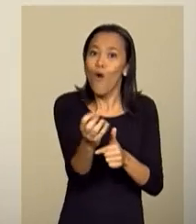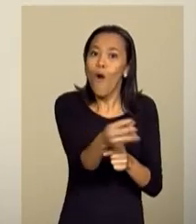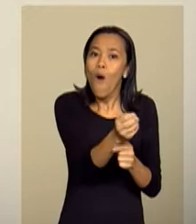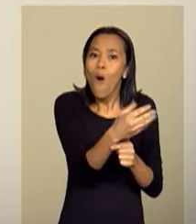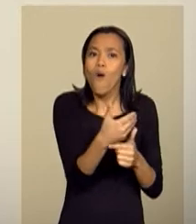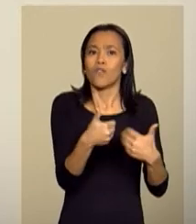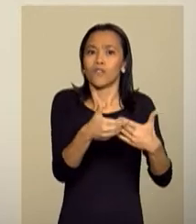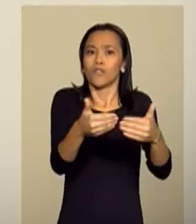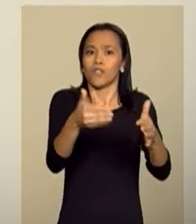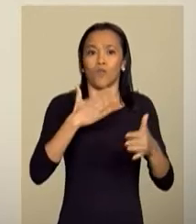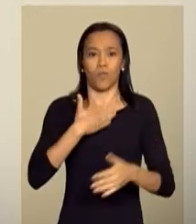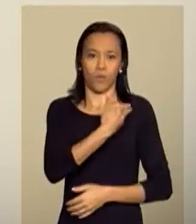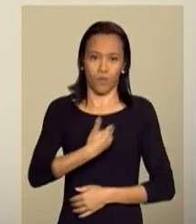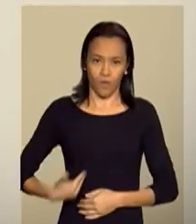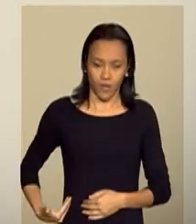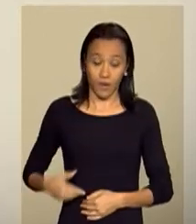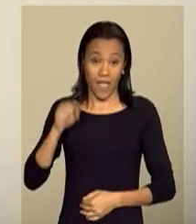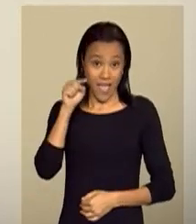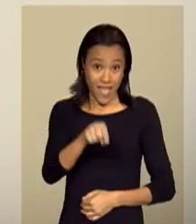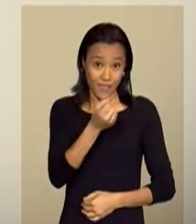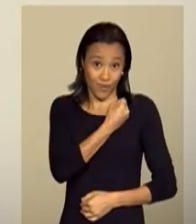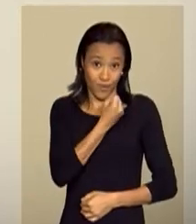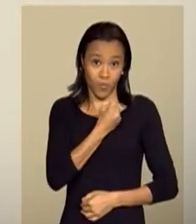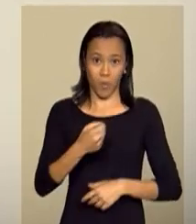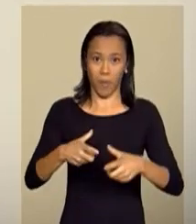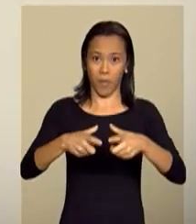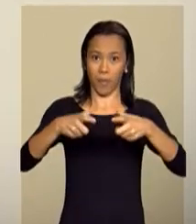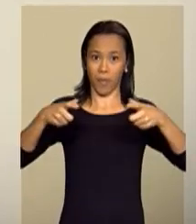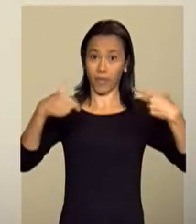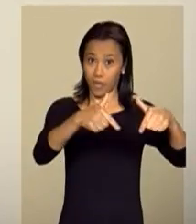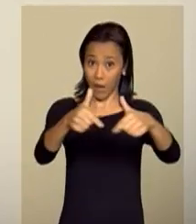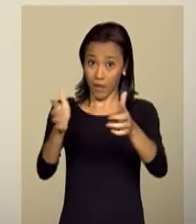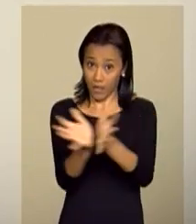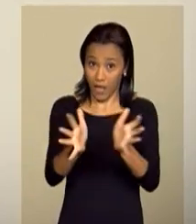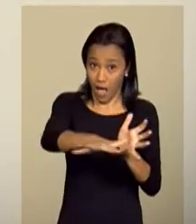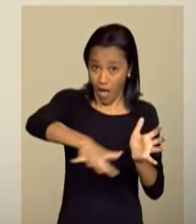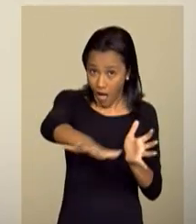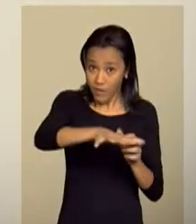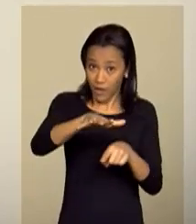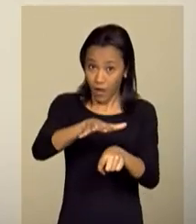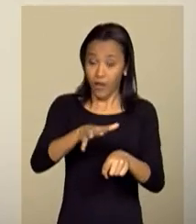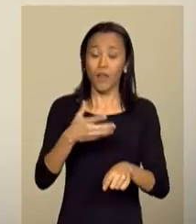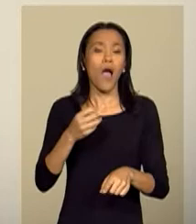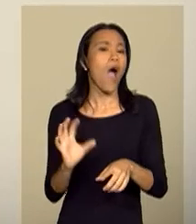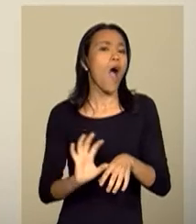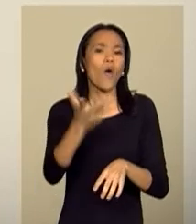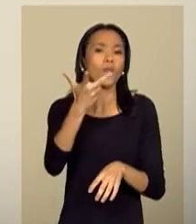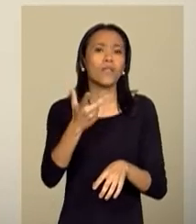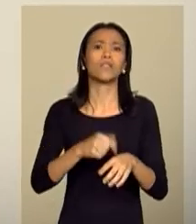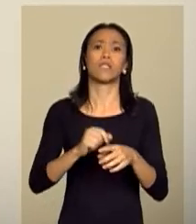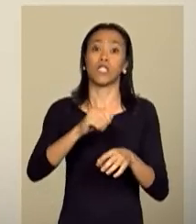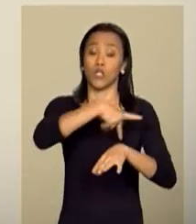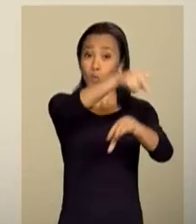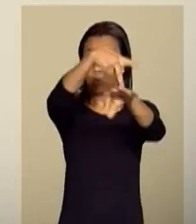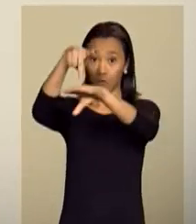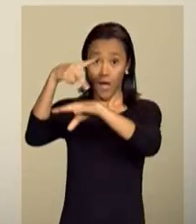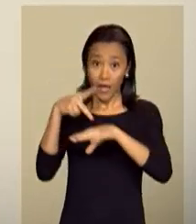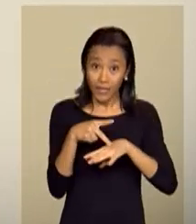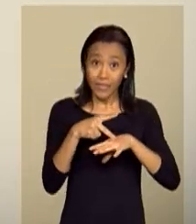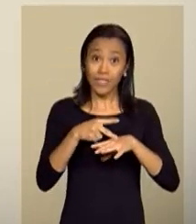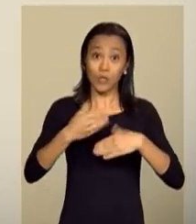gerados no meu governo Esse aumento do emprego no setor serviços acontece nos países cujo